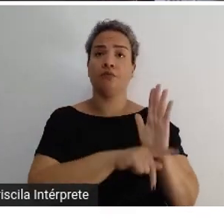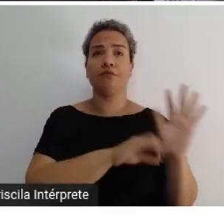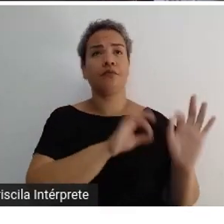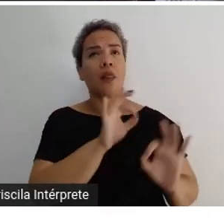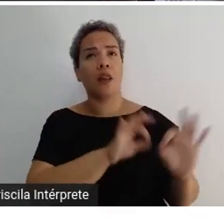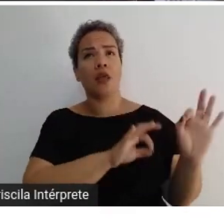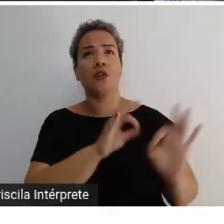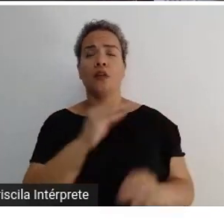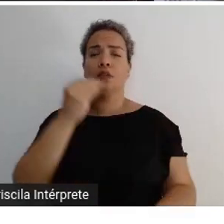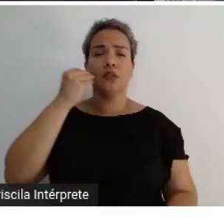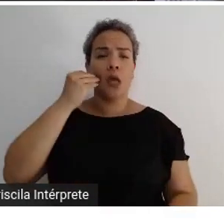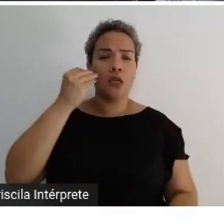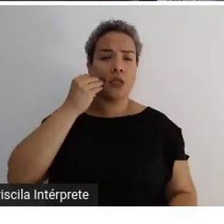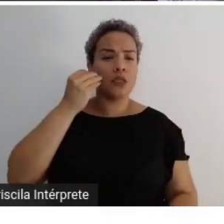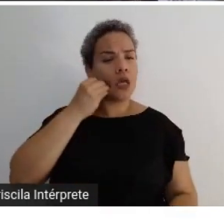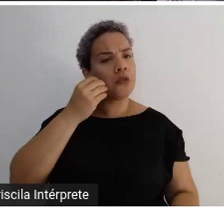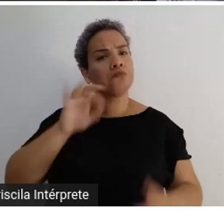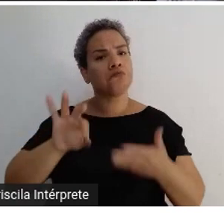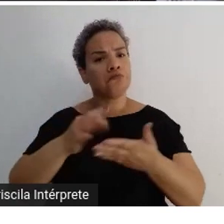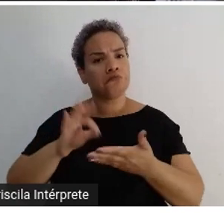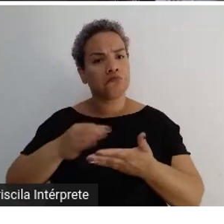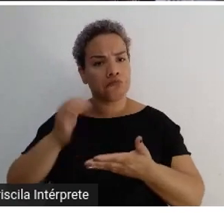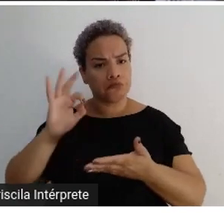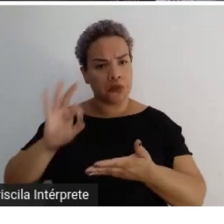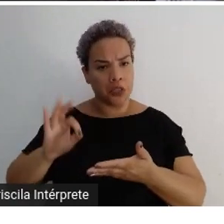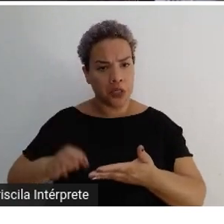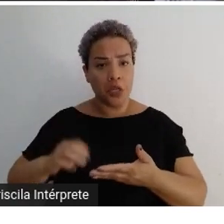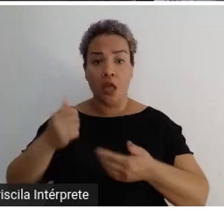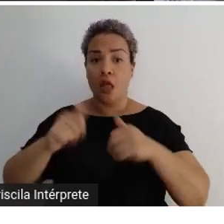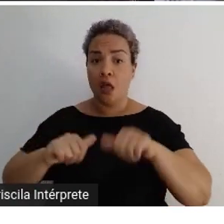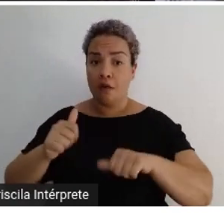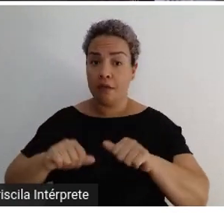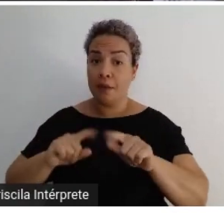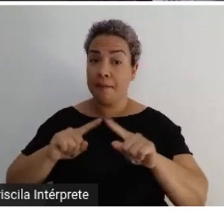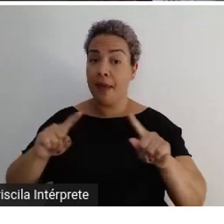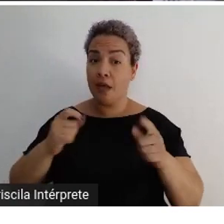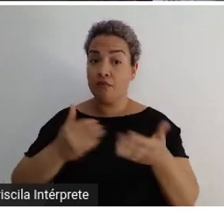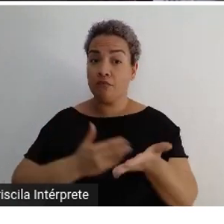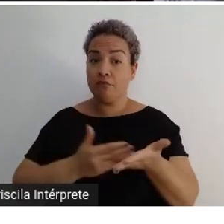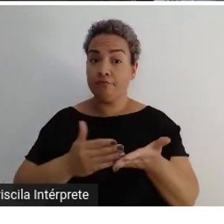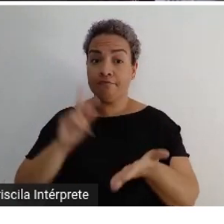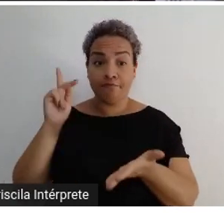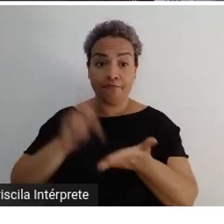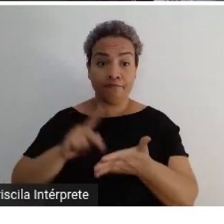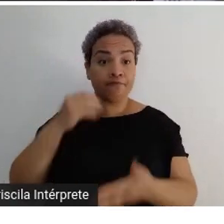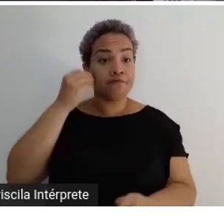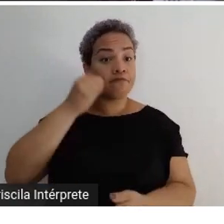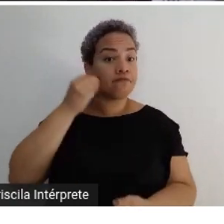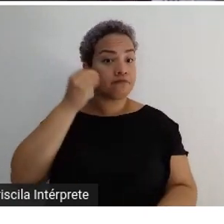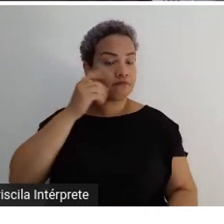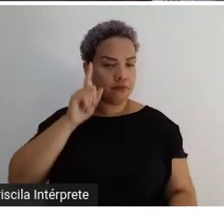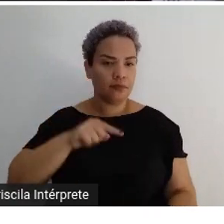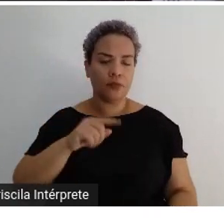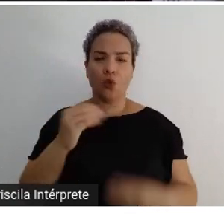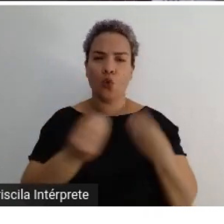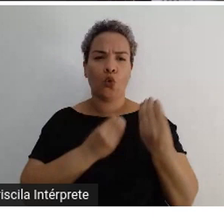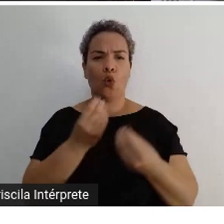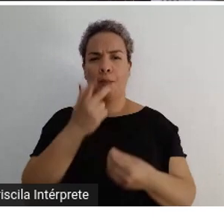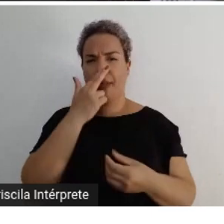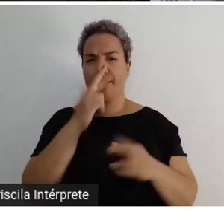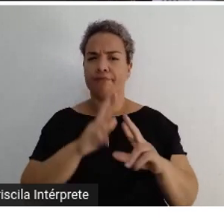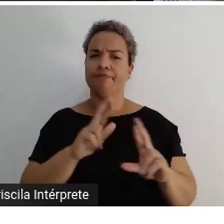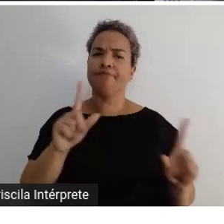os testes e homologação, tem algumas coisas que quando entram na vida real, elas não se comportam como